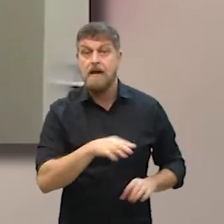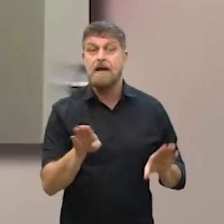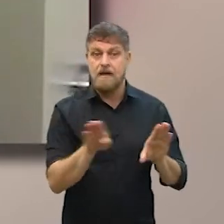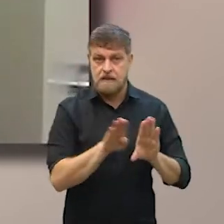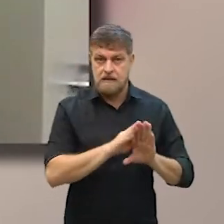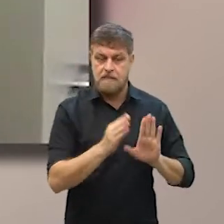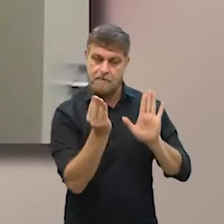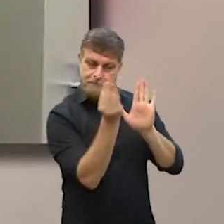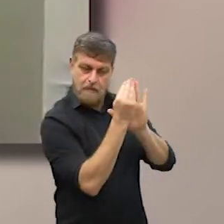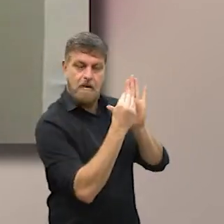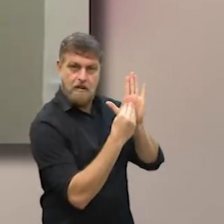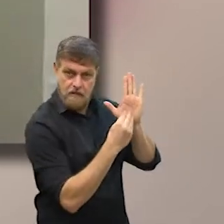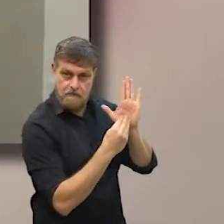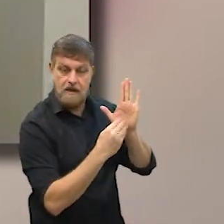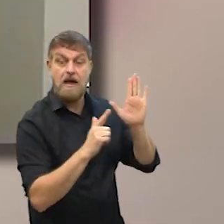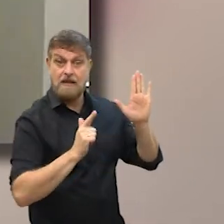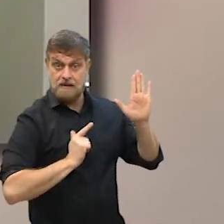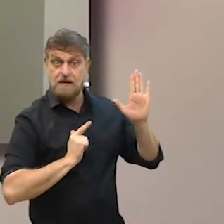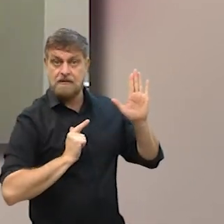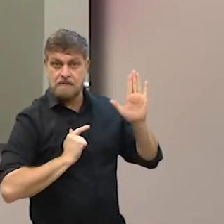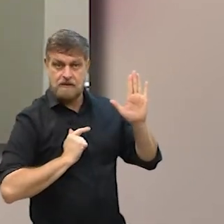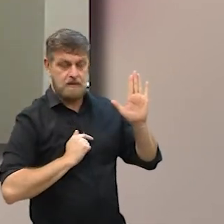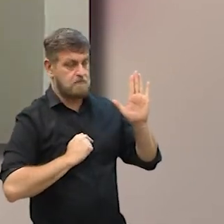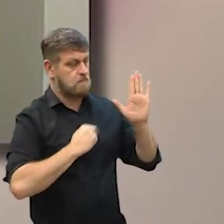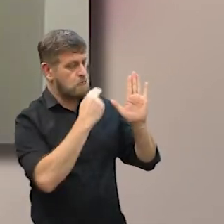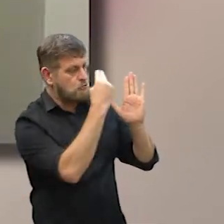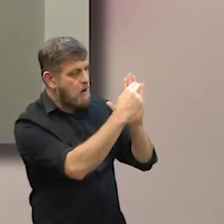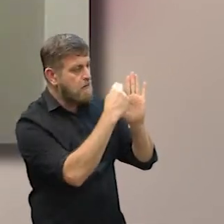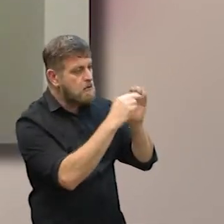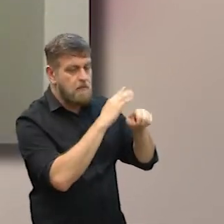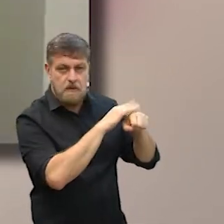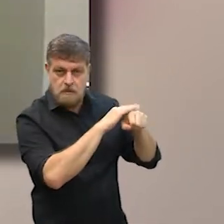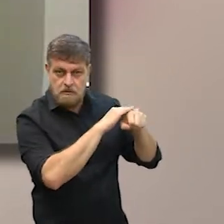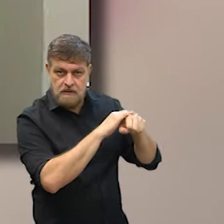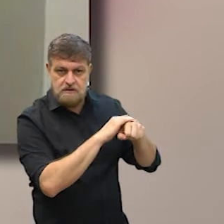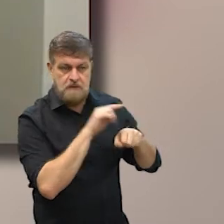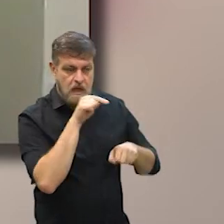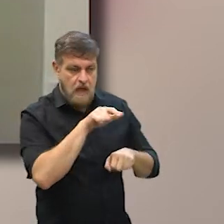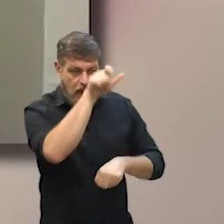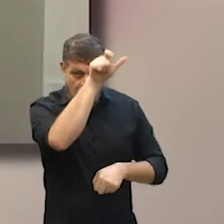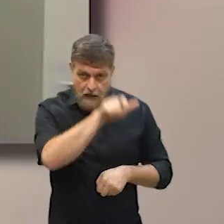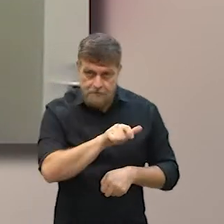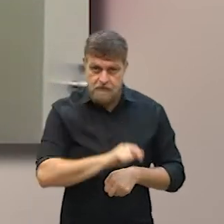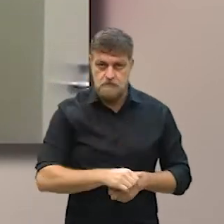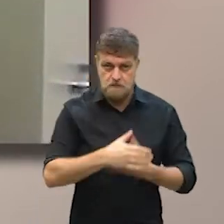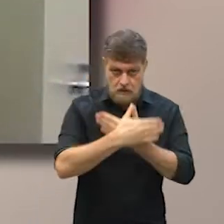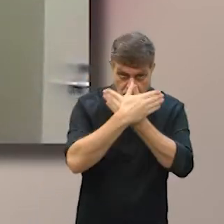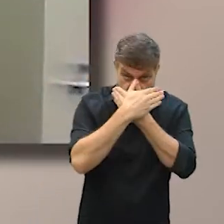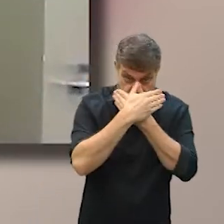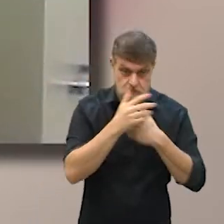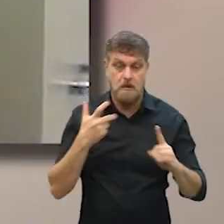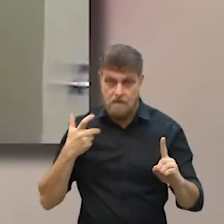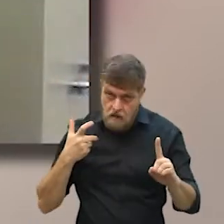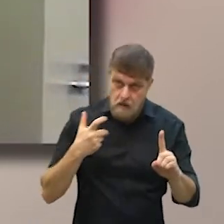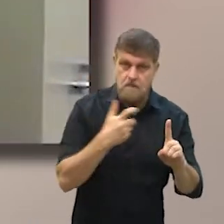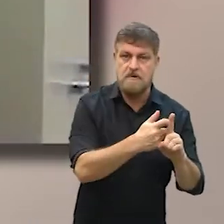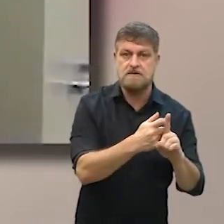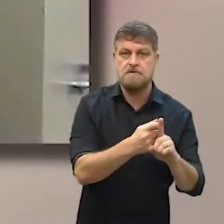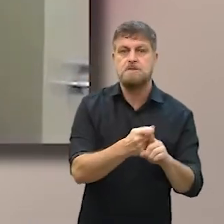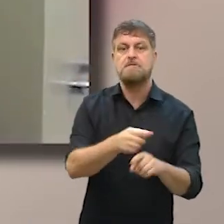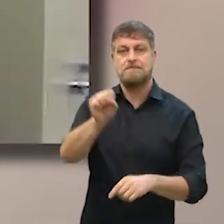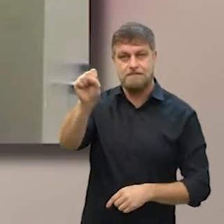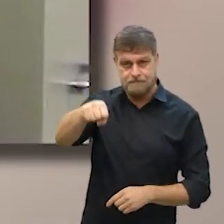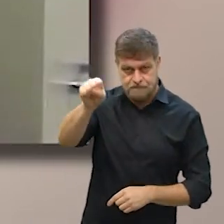tá escrito lá tá na lista das doenças como habilidades é que a devem ser